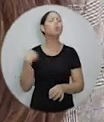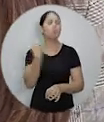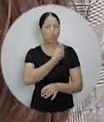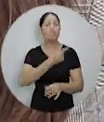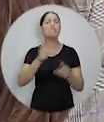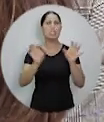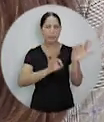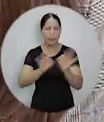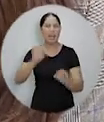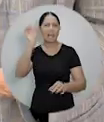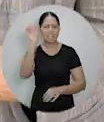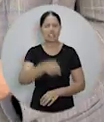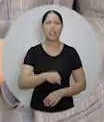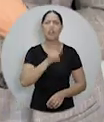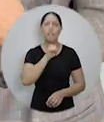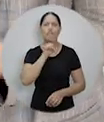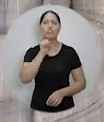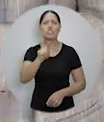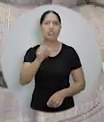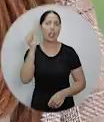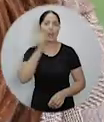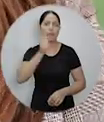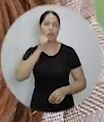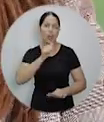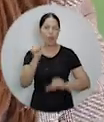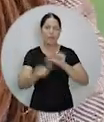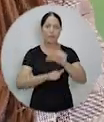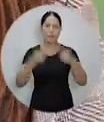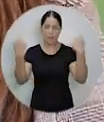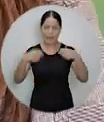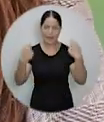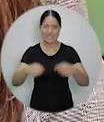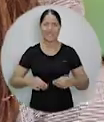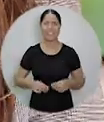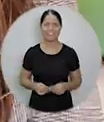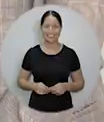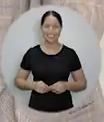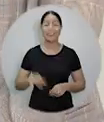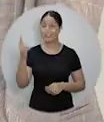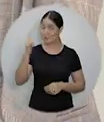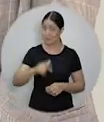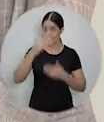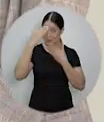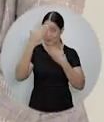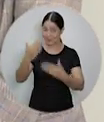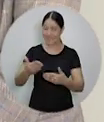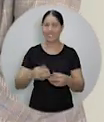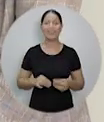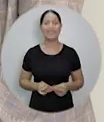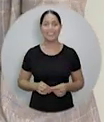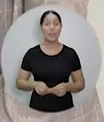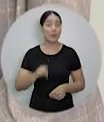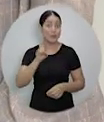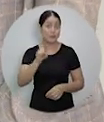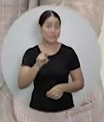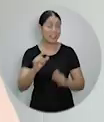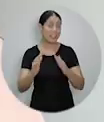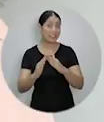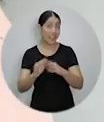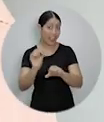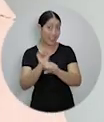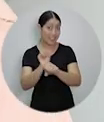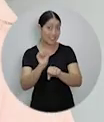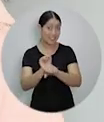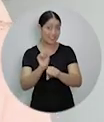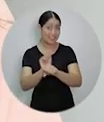para isso. Nós estamos preparadas e você tem que ser agente de mudança. Muito obrigada mais uma vez pela participação. Obrigada.